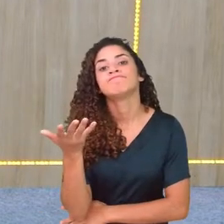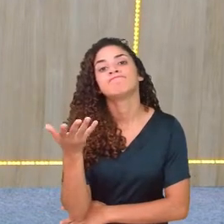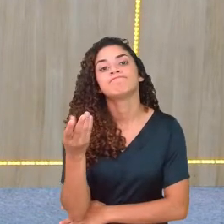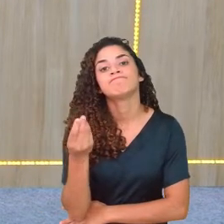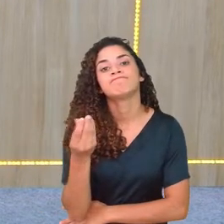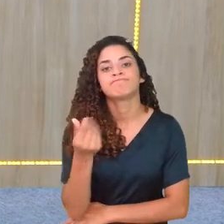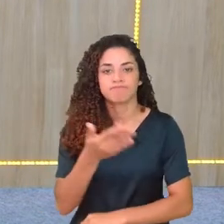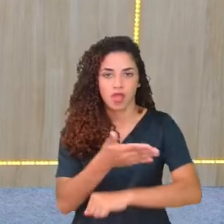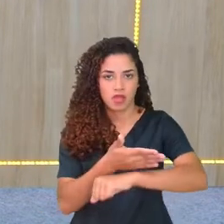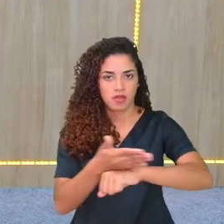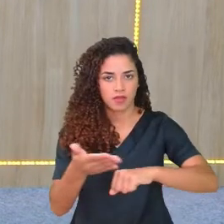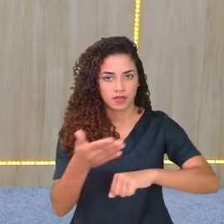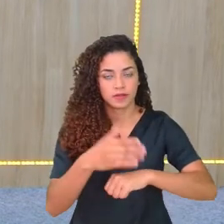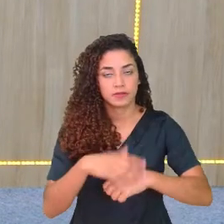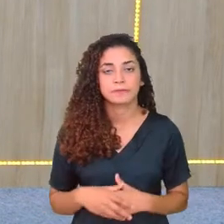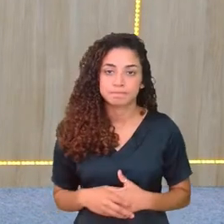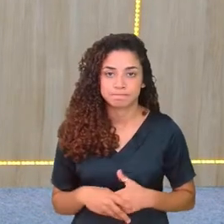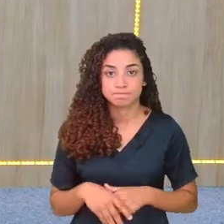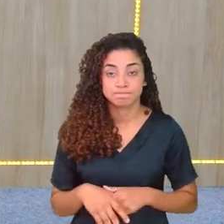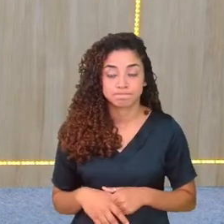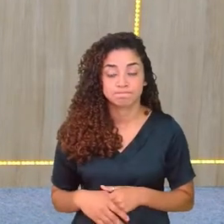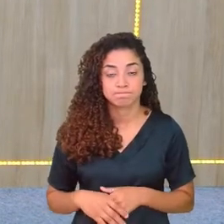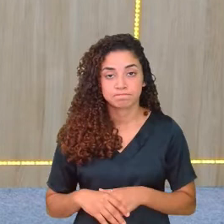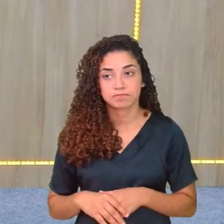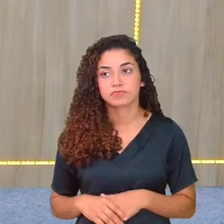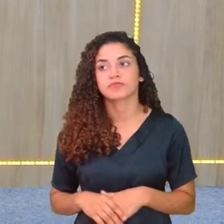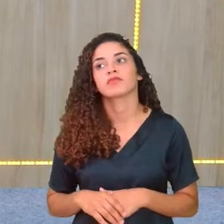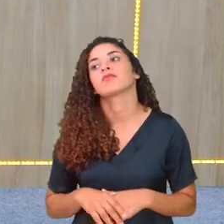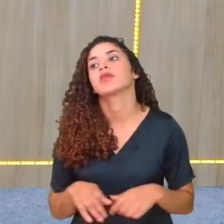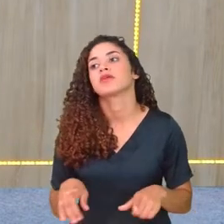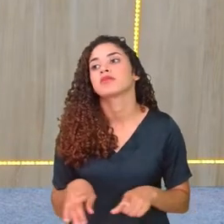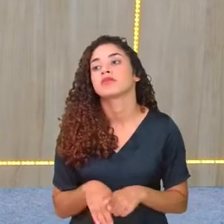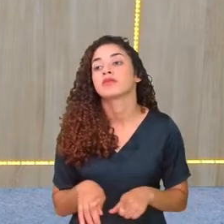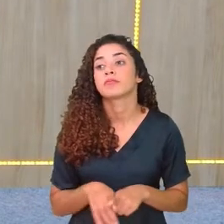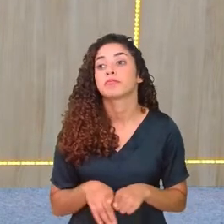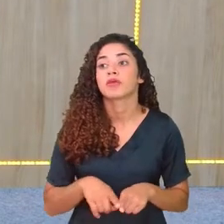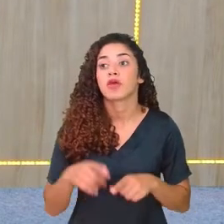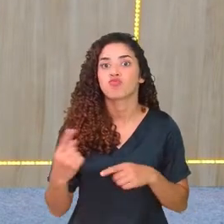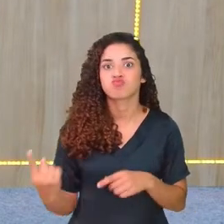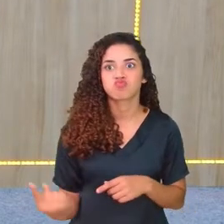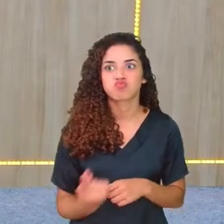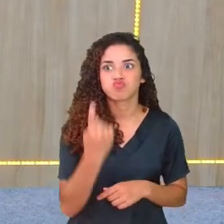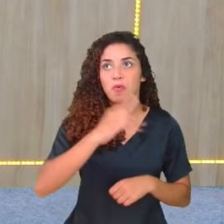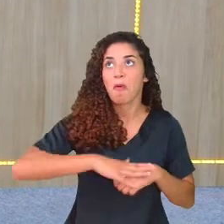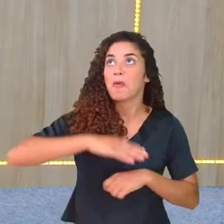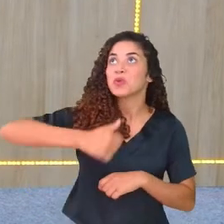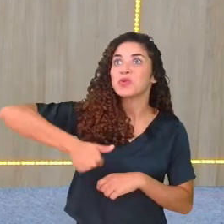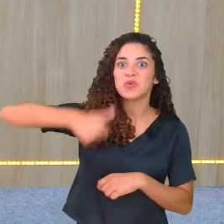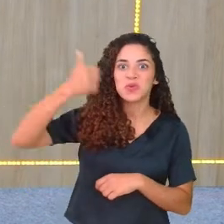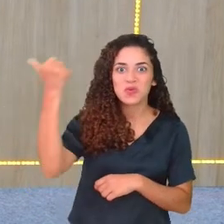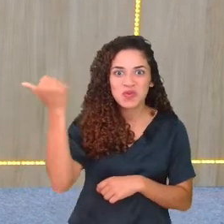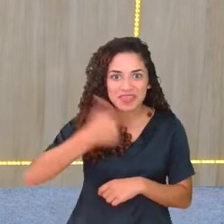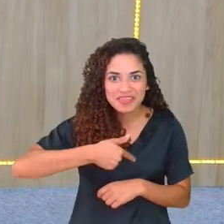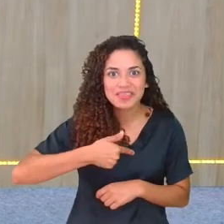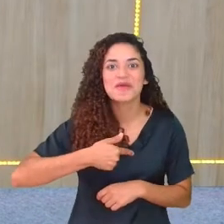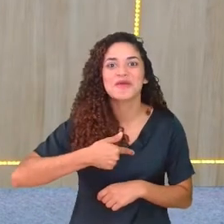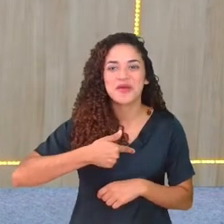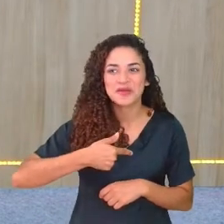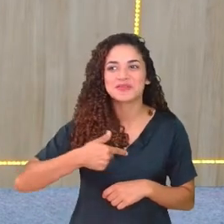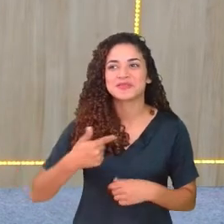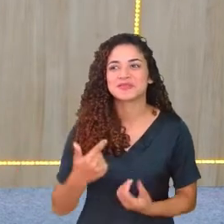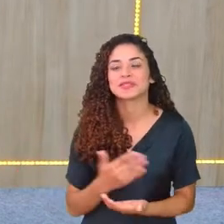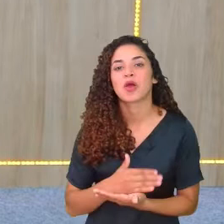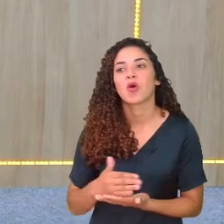cor branca, certo? O que é que eu tenho a dizer? Mais alto do que eu, né? Bem mais alto, alguns devem estar